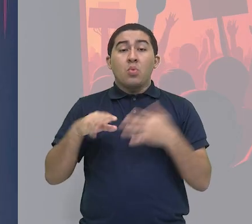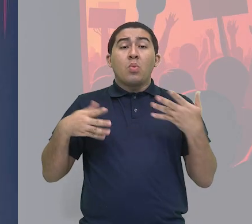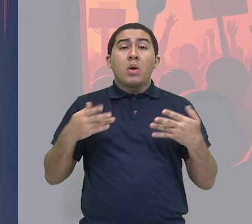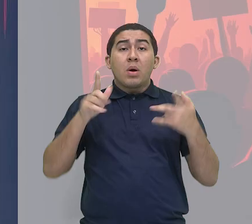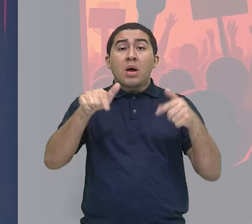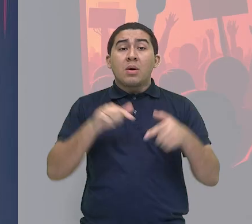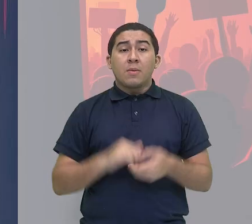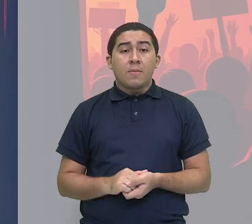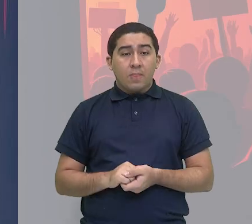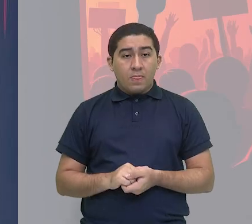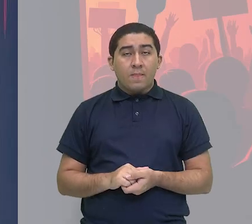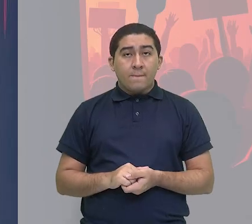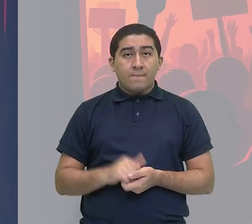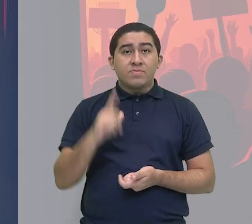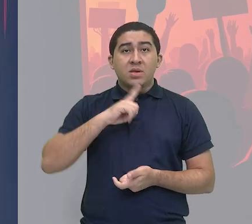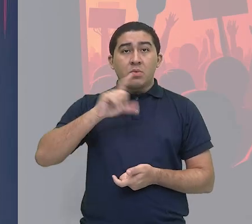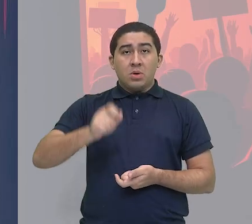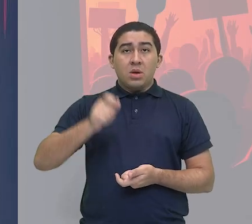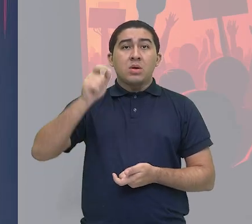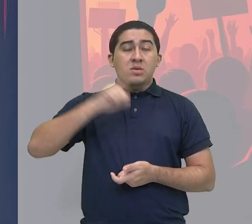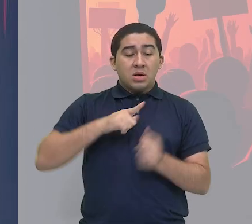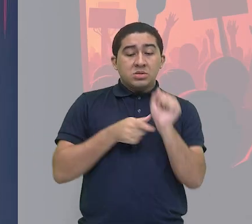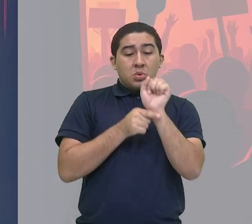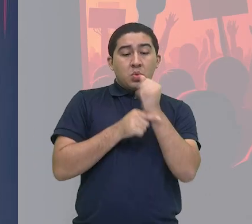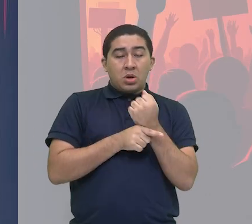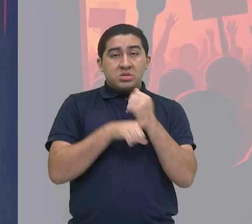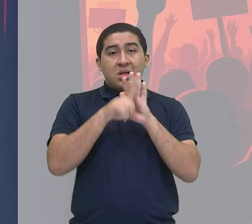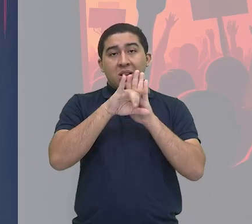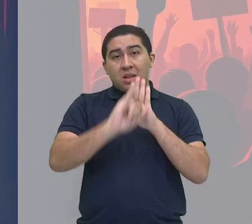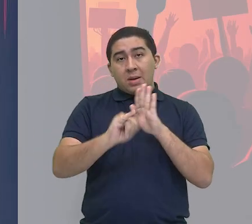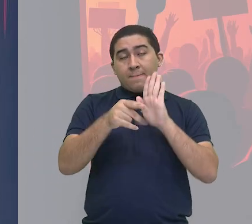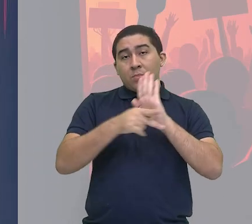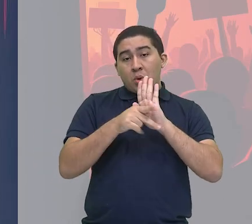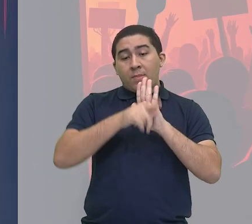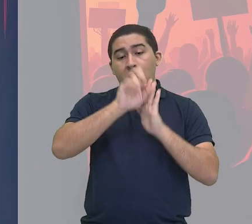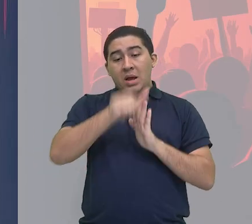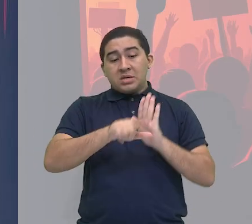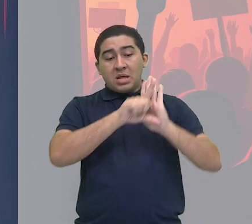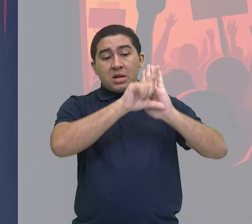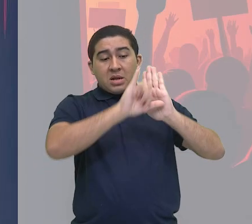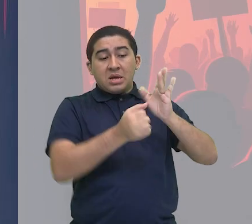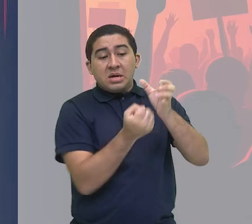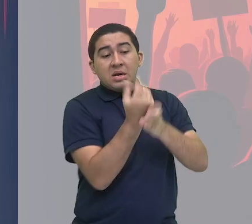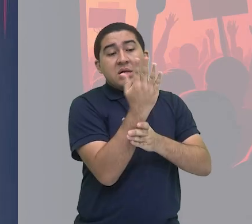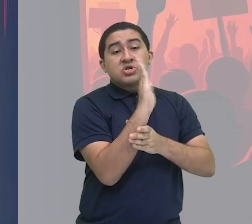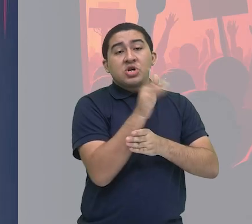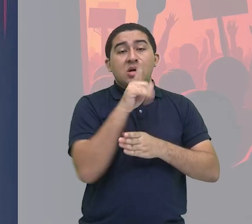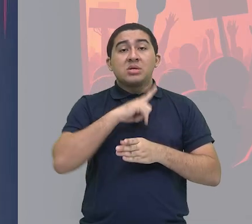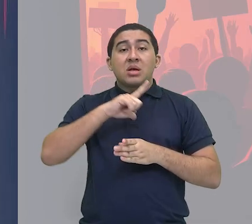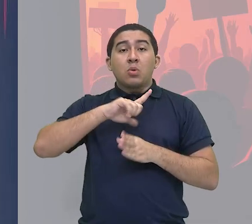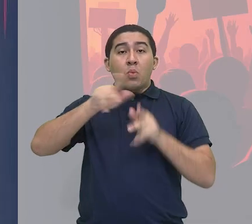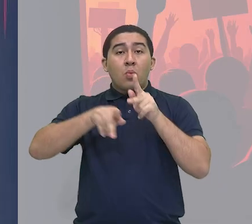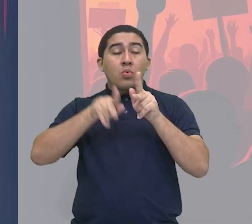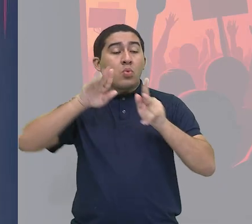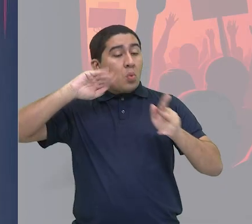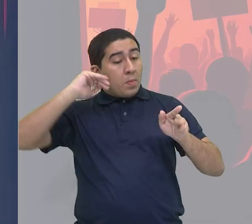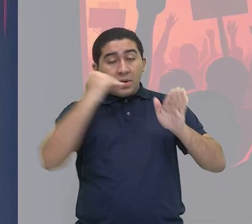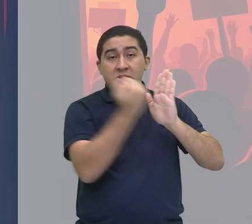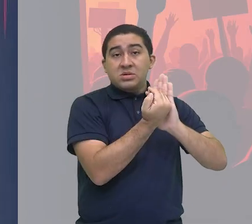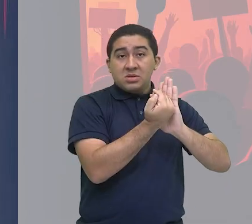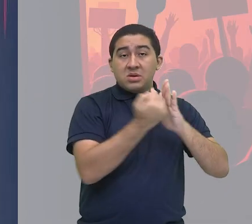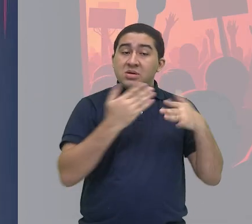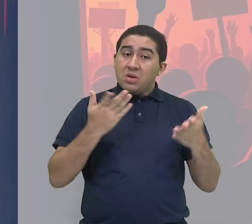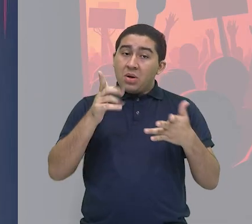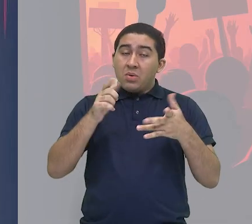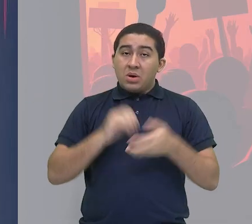poder judiciário? É aquele que garante as leis, garante que essas leis sejam cumpridas. Então, nós estamos